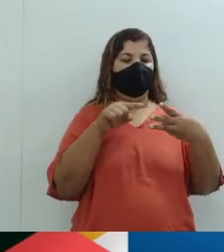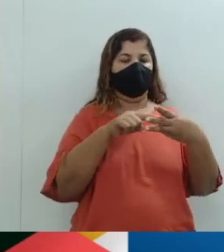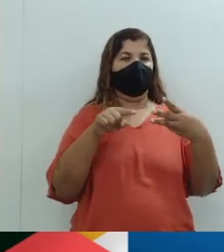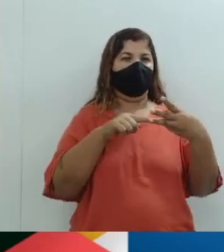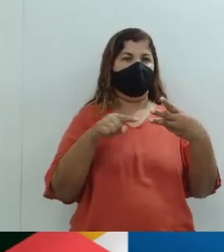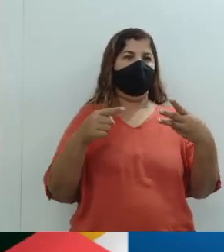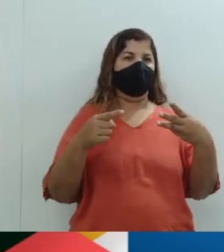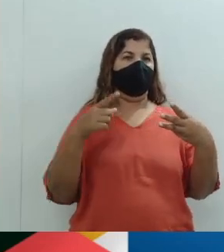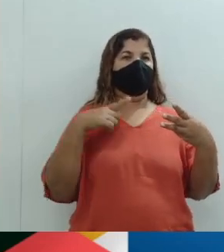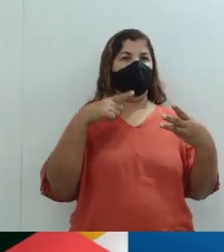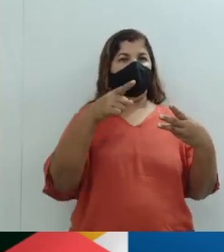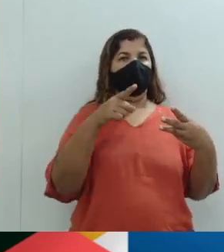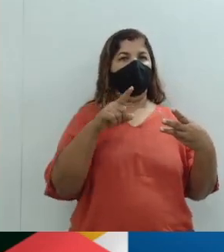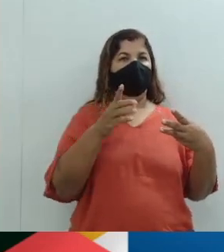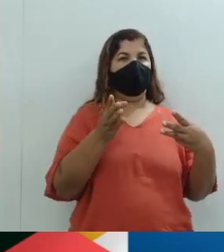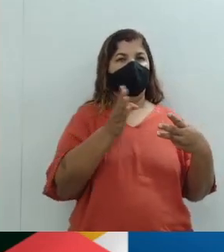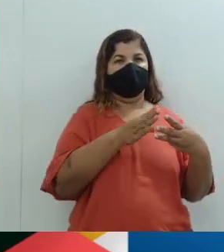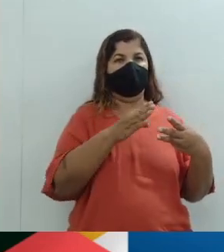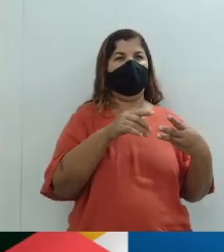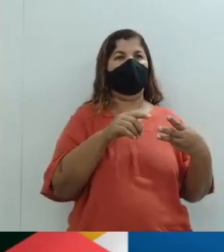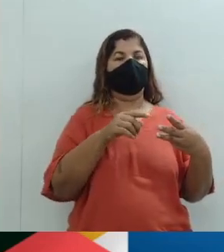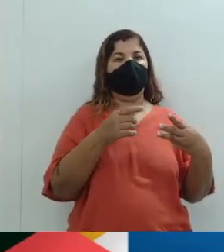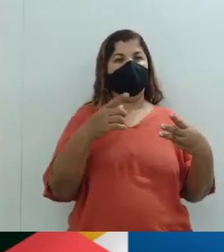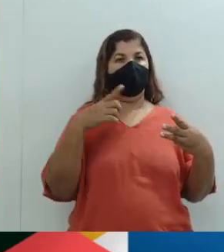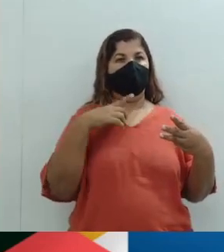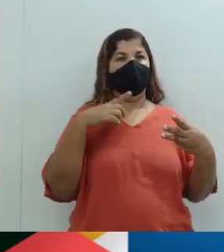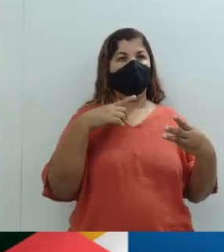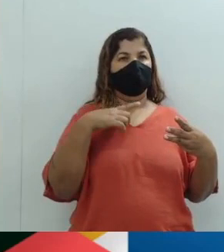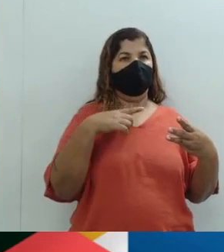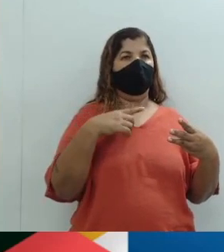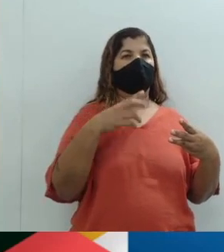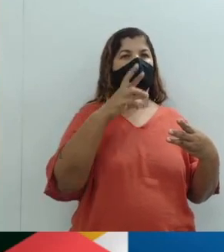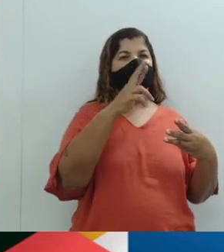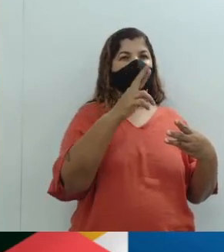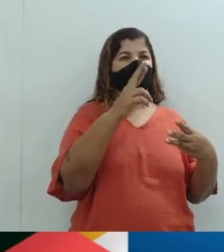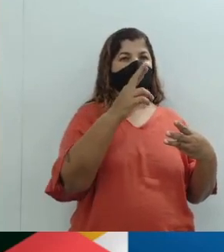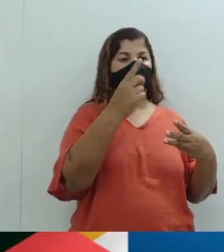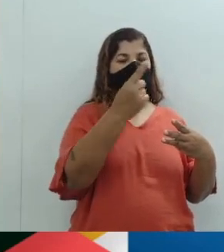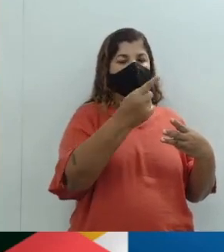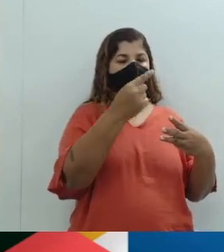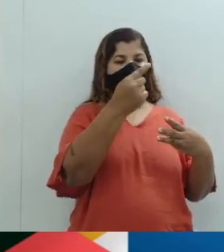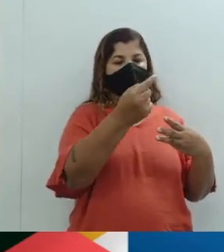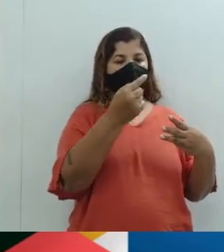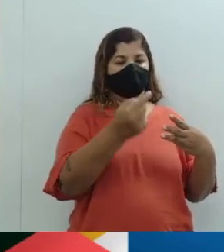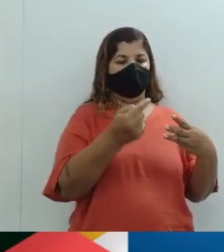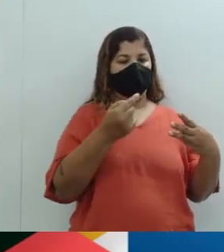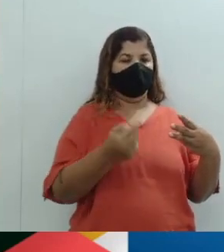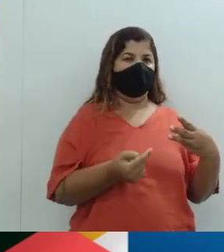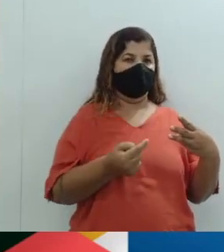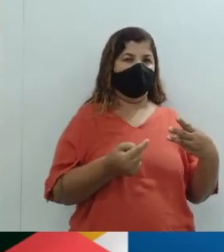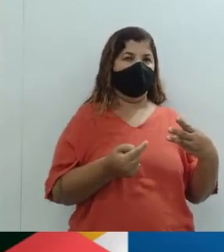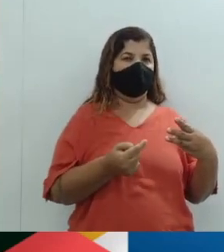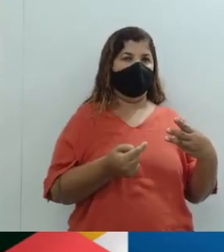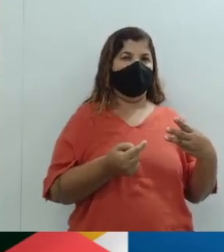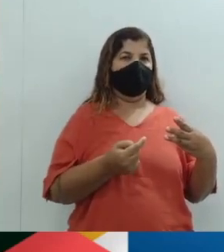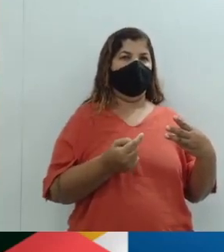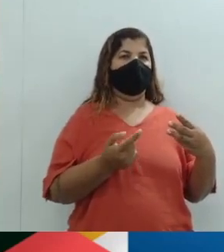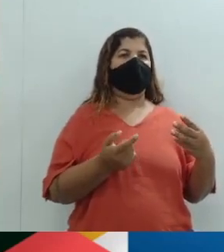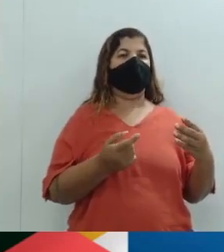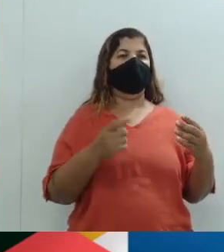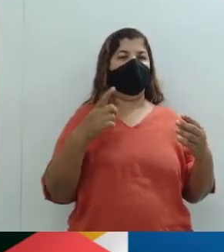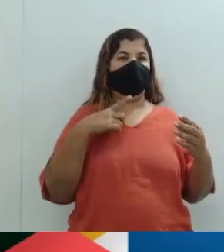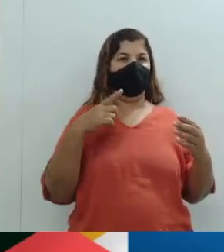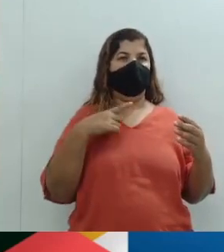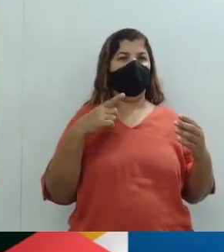tenho essa configuração da esquerda aí, onde vocês estão vendo um resistor acima do outro, onde os seus terminais,